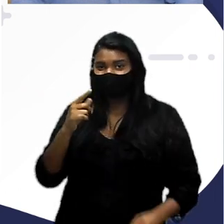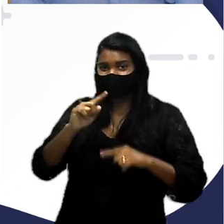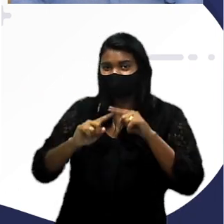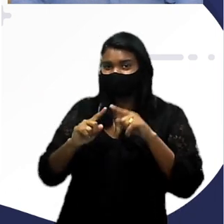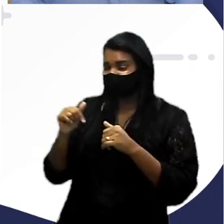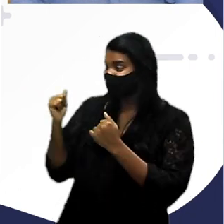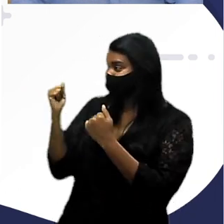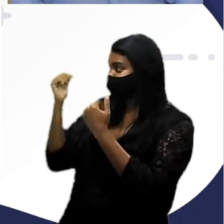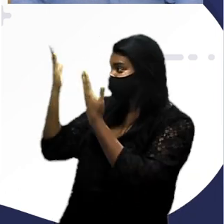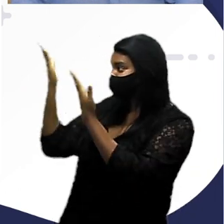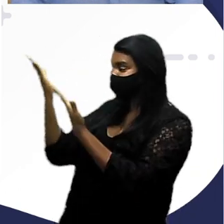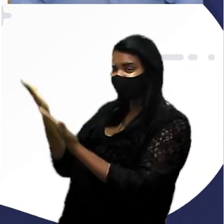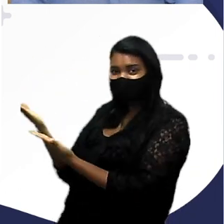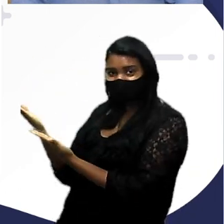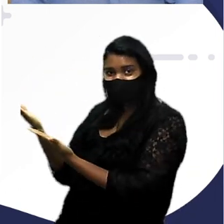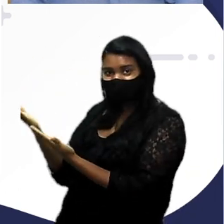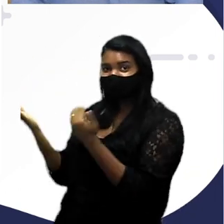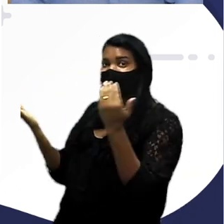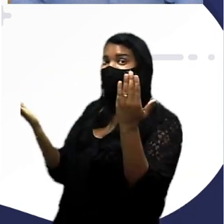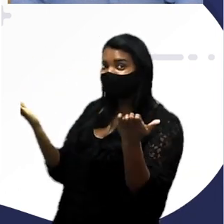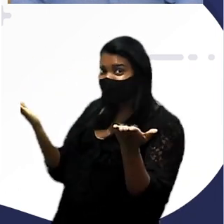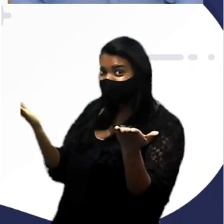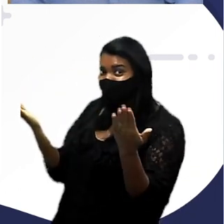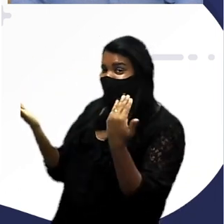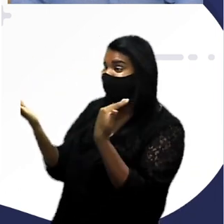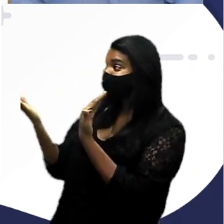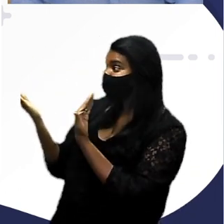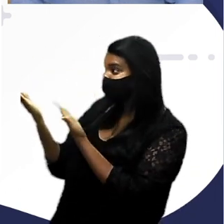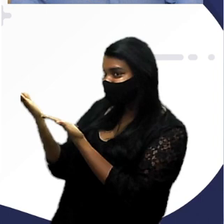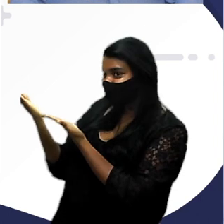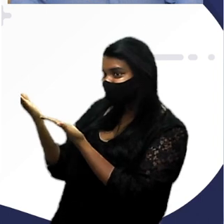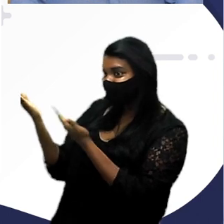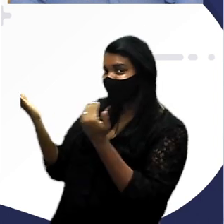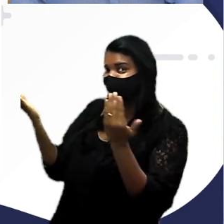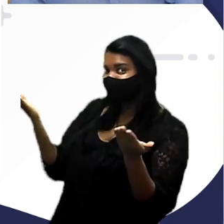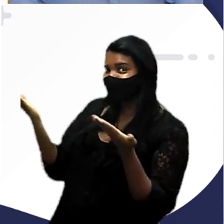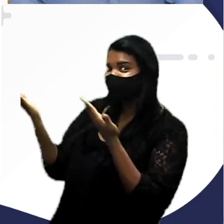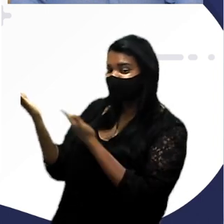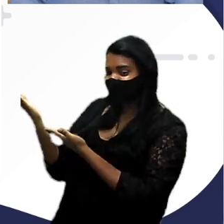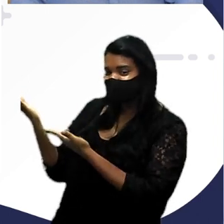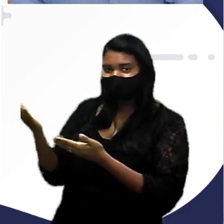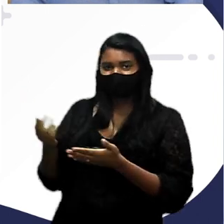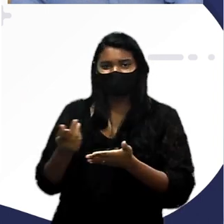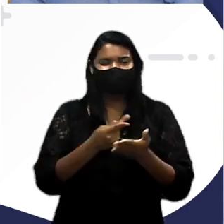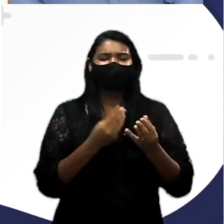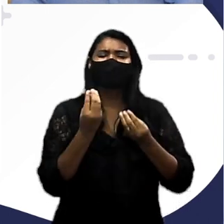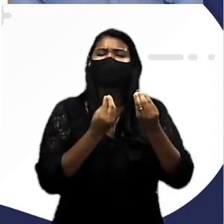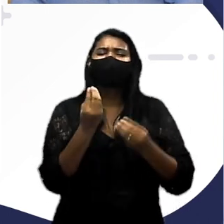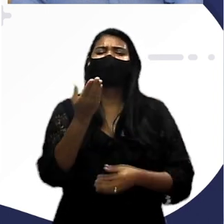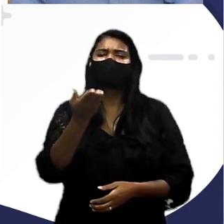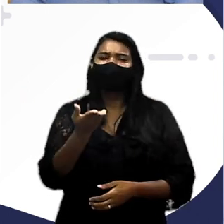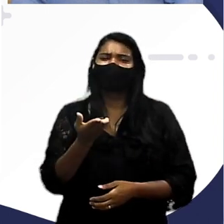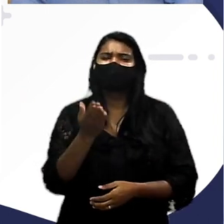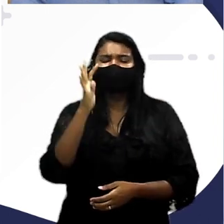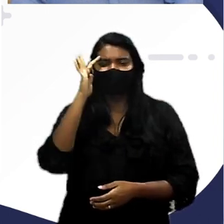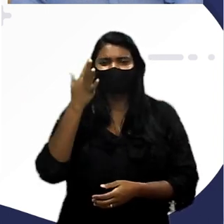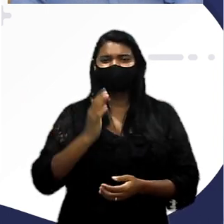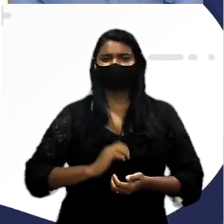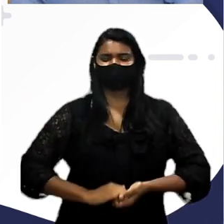como é que está aí a criatividade de vocês em relação a essa ação. Como é que vocês acham que pode ser